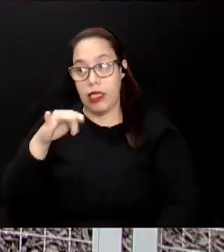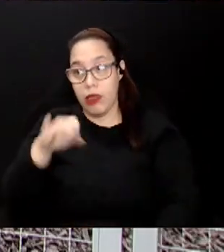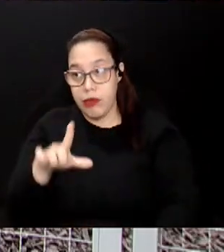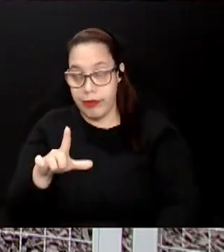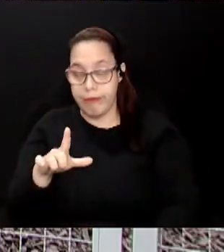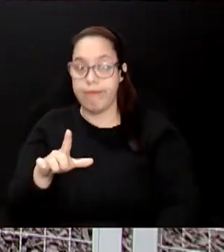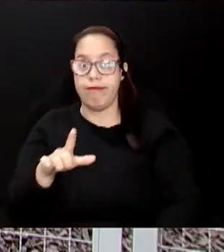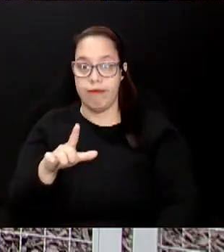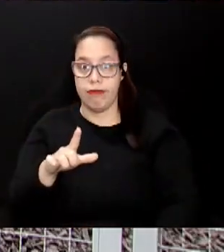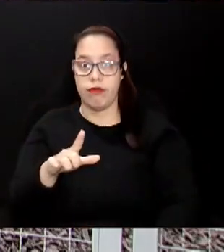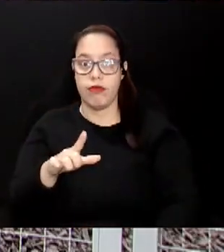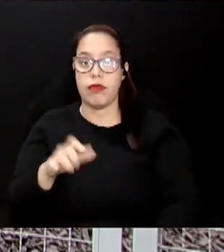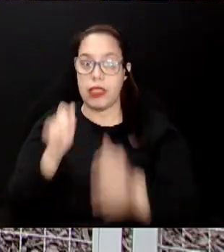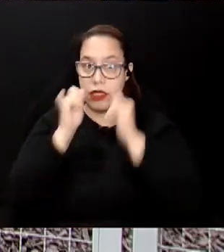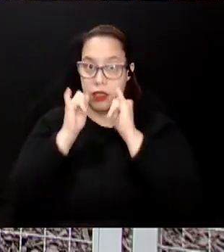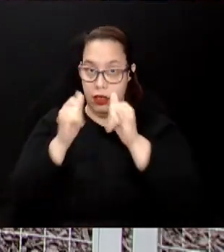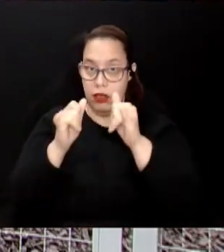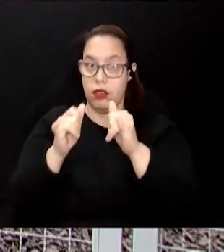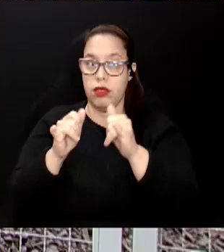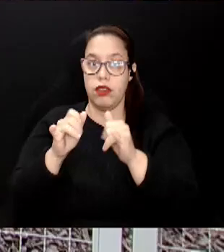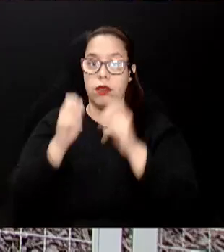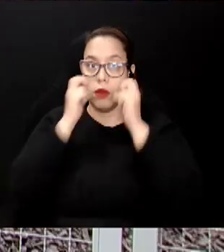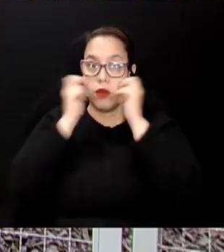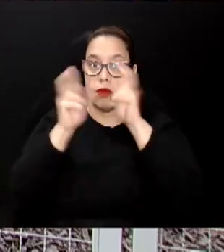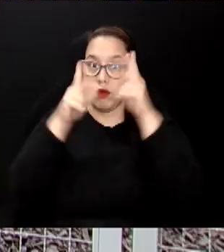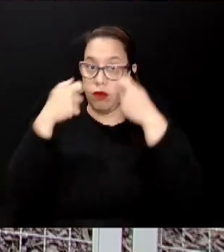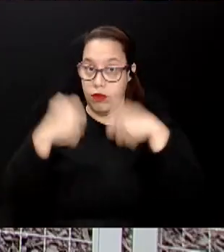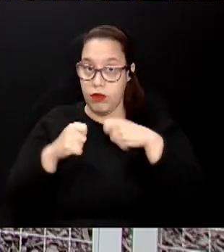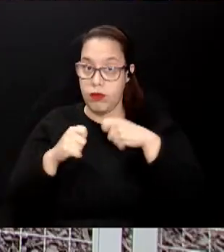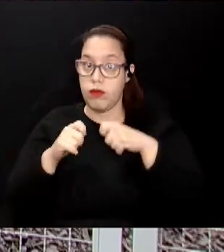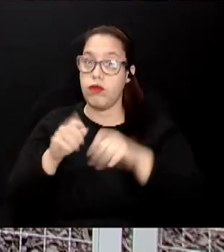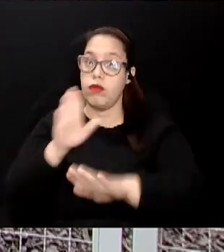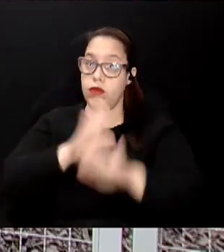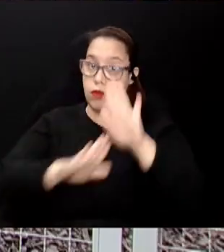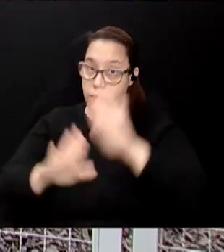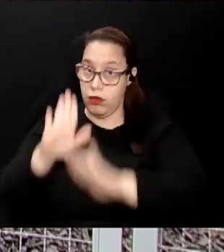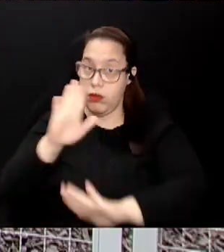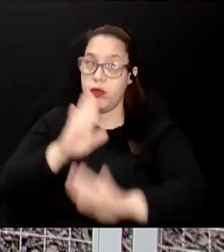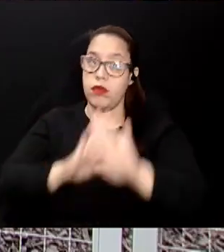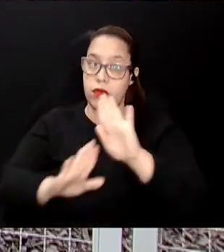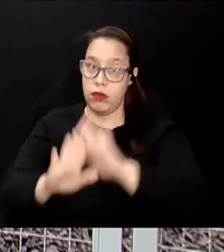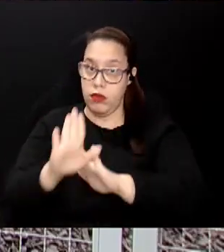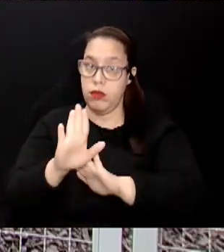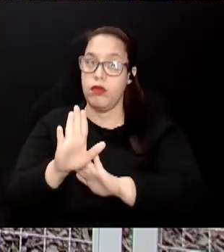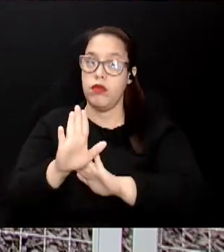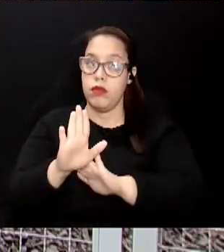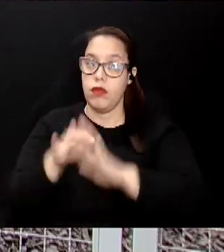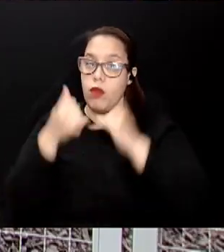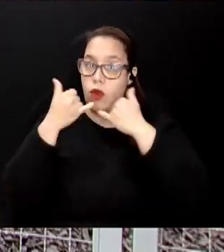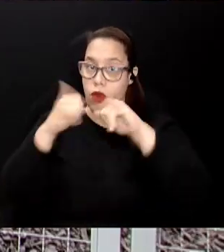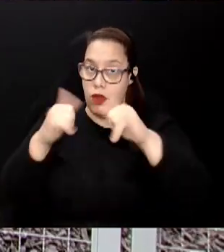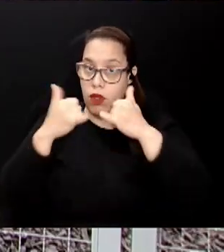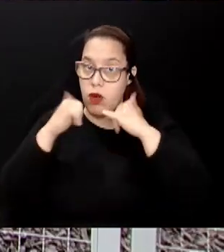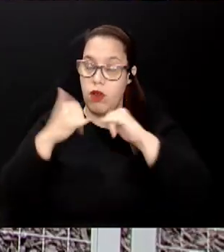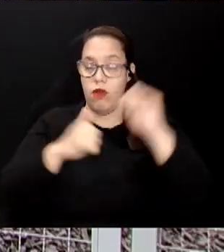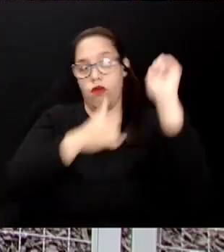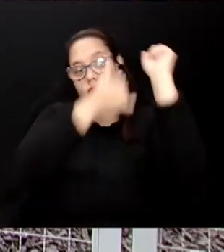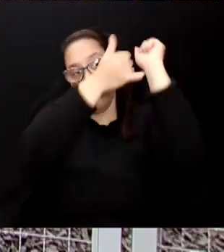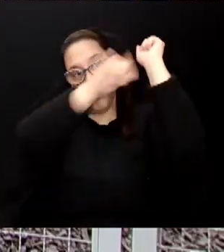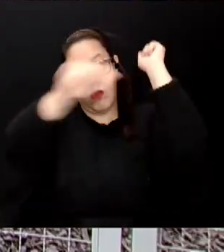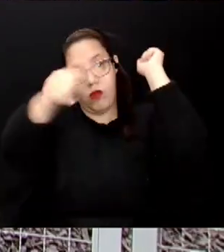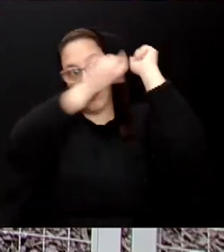um alerta. É preciso redobrar os cuidados com a fiação elétrica durante as